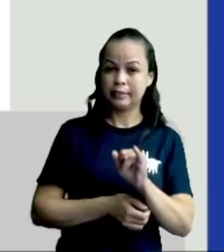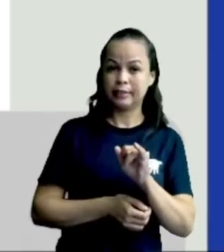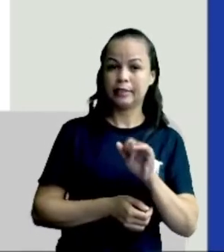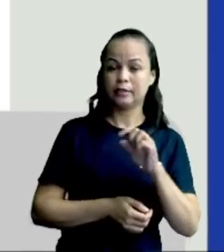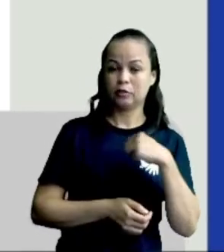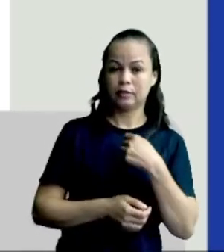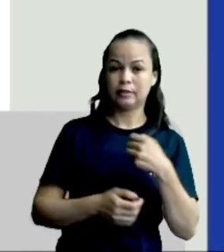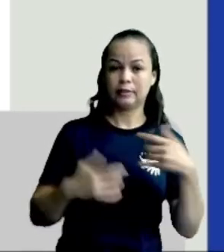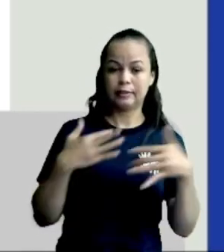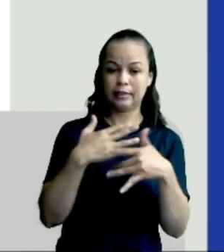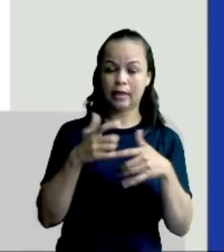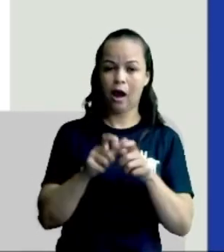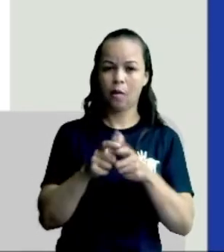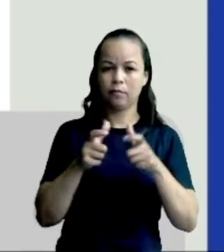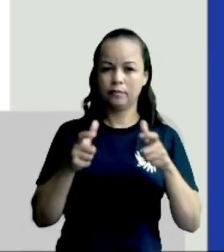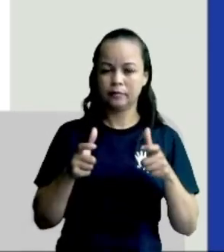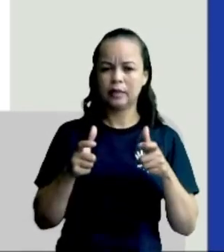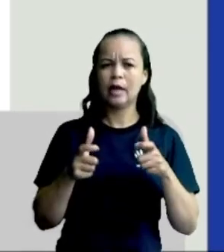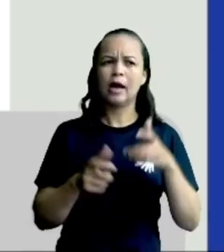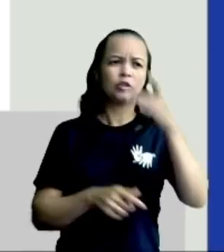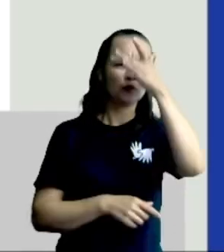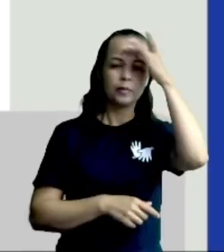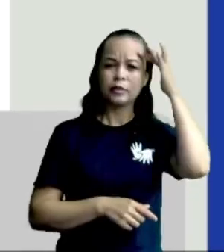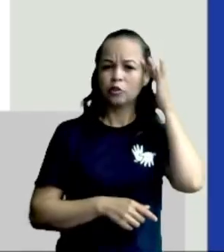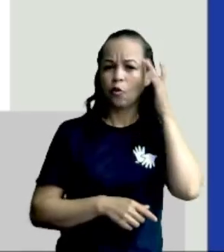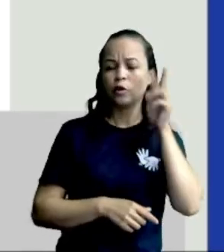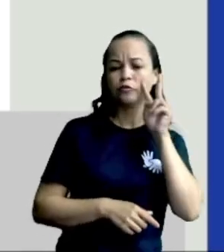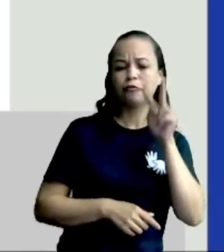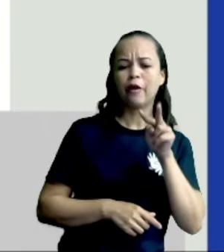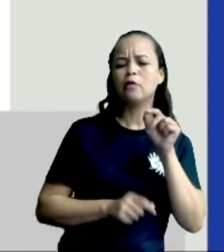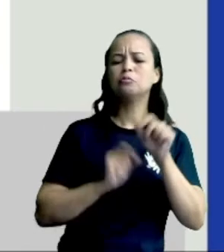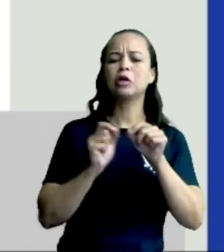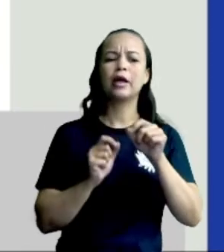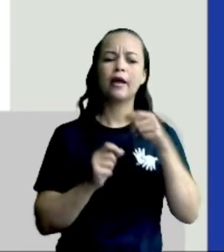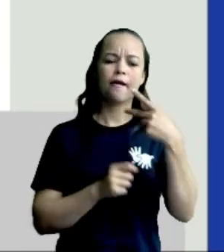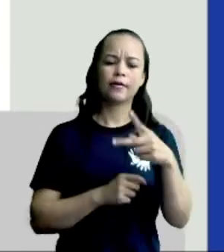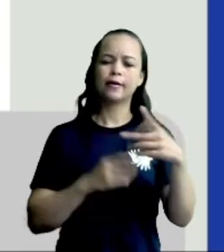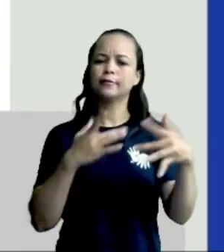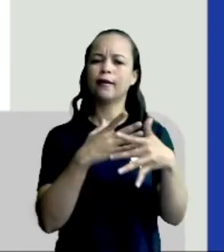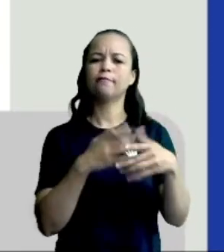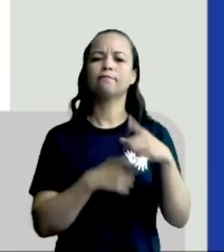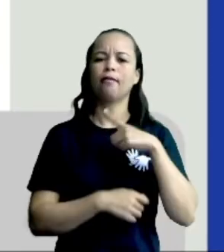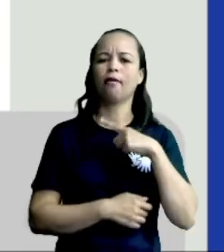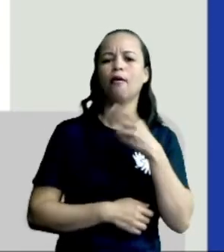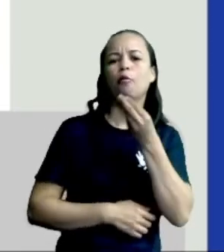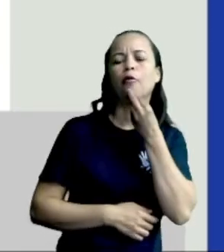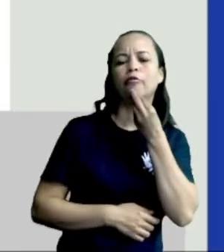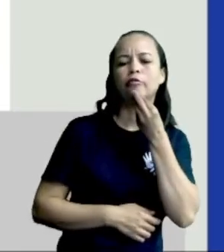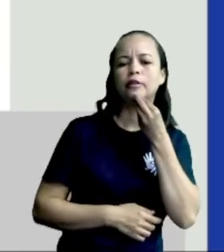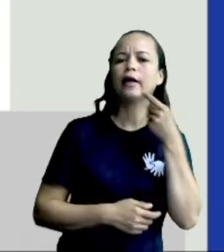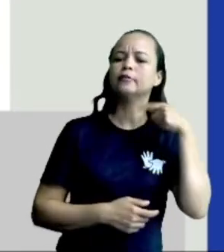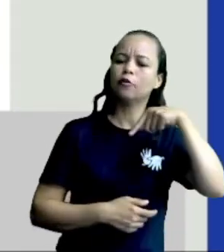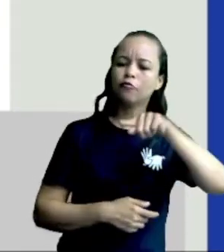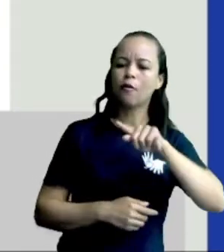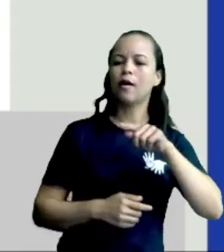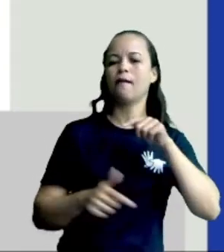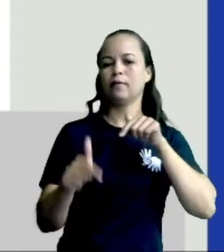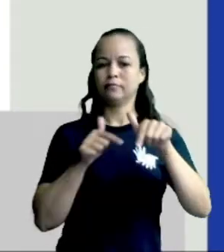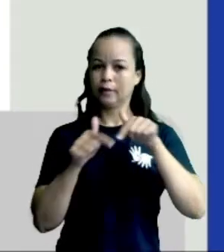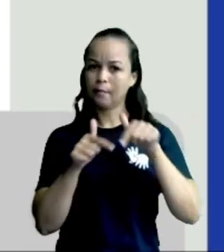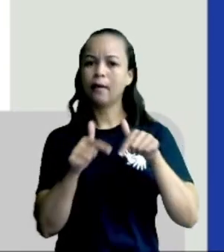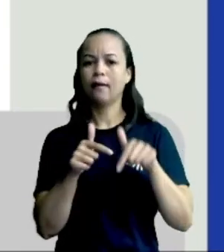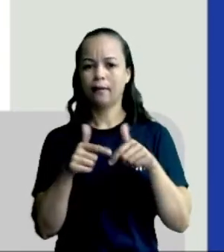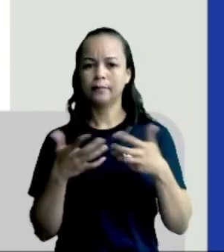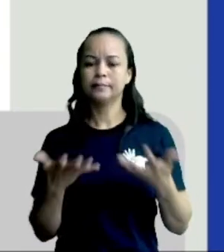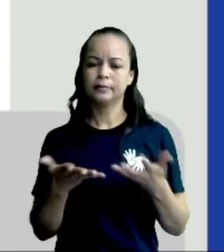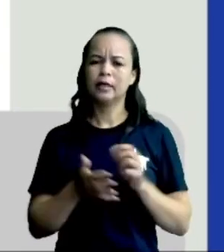é porque as pessoas veem oportunidades de trabalho, tá certo? Então,